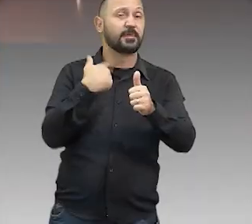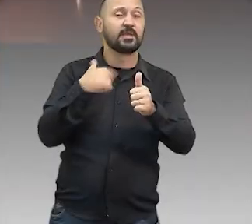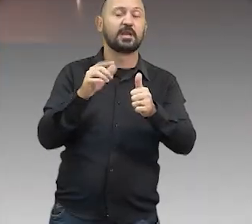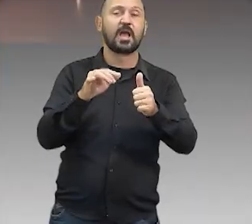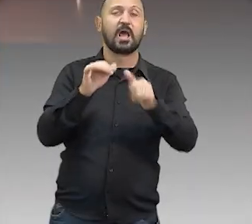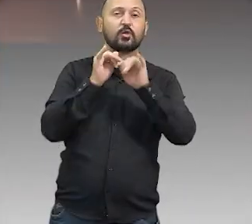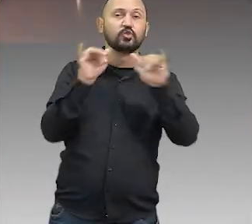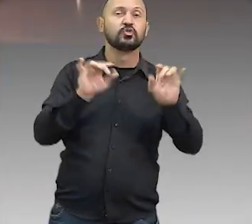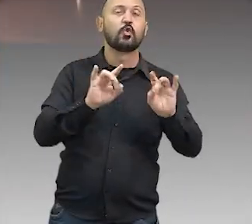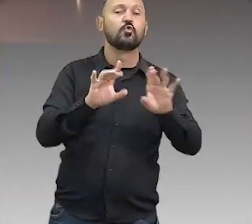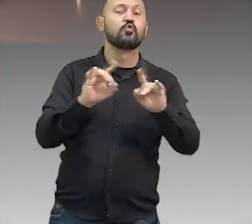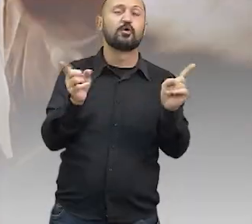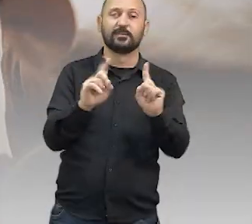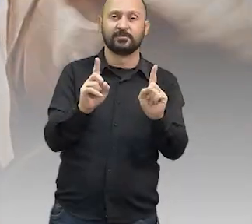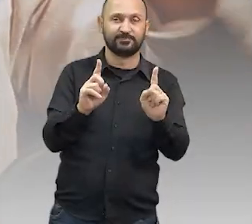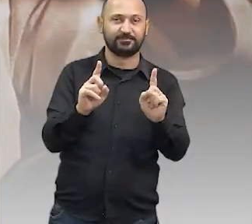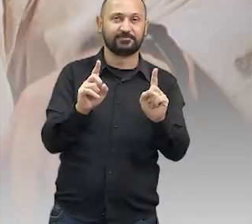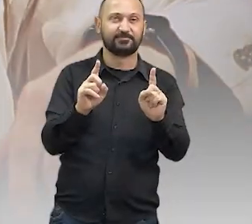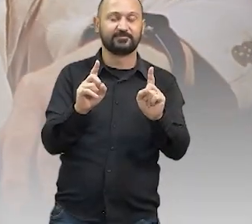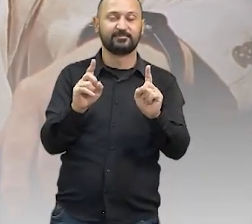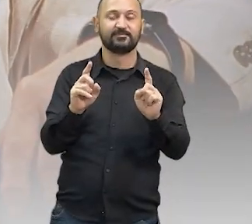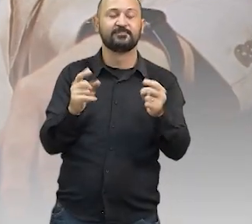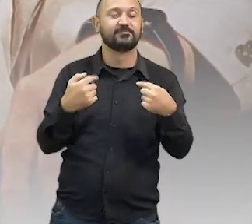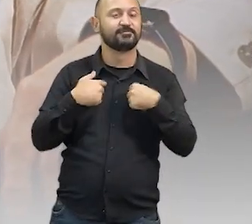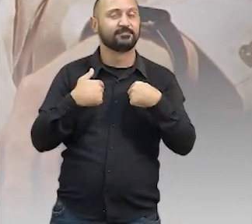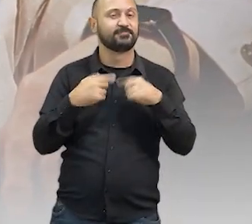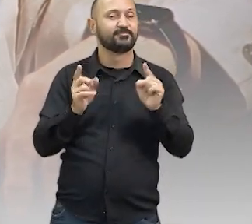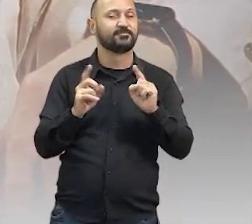primeiro, eu não vendo notícia, isso aí